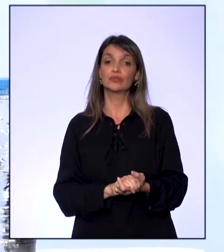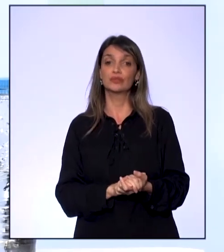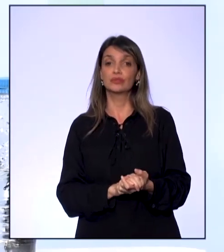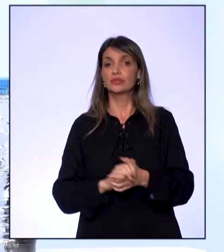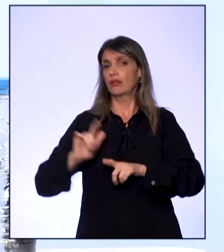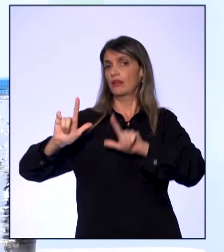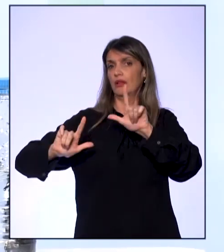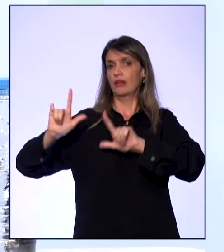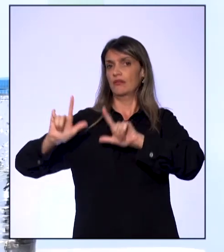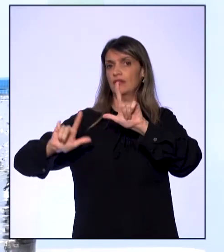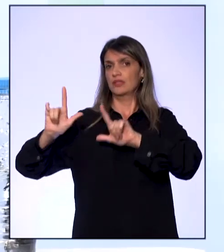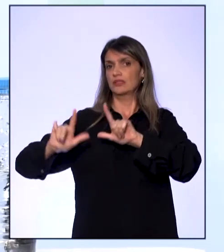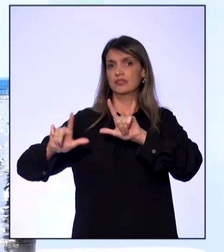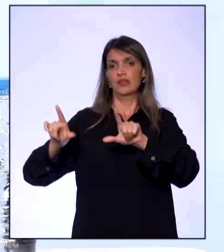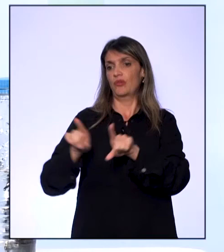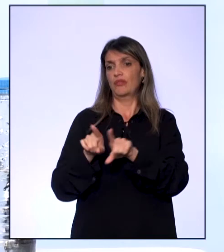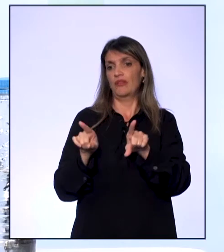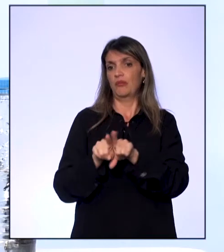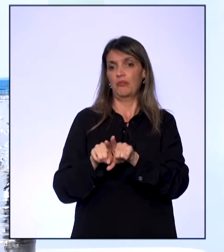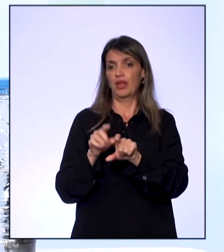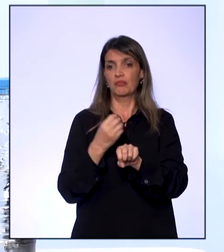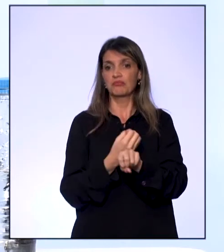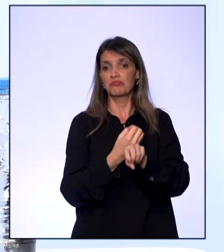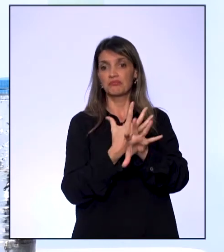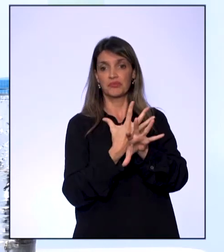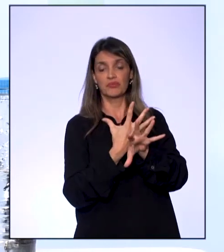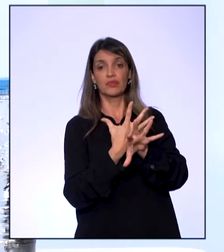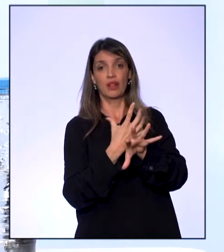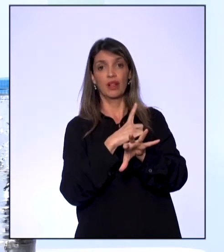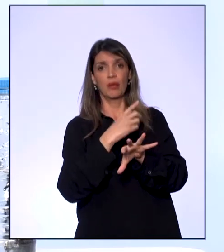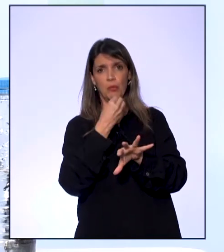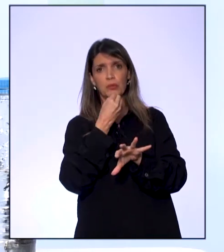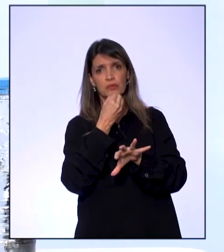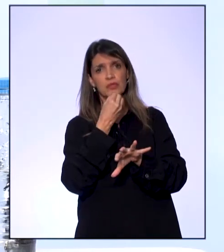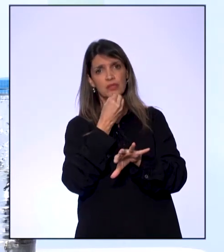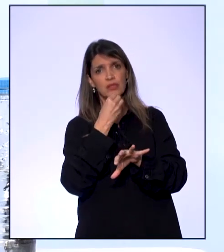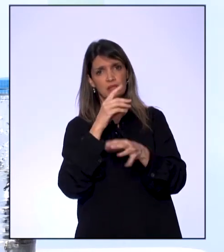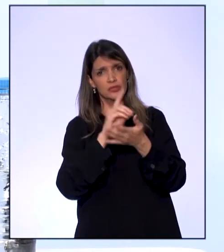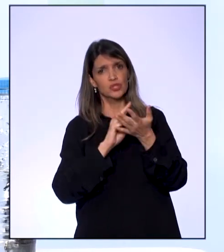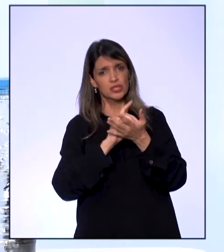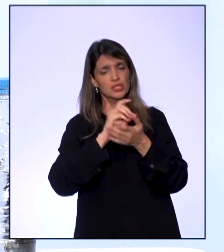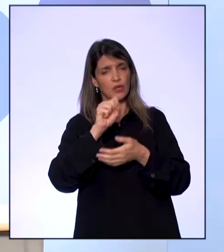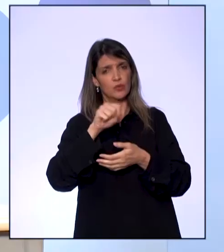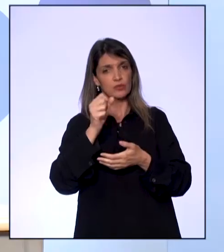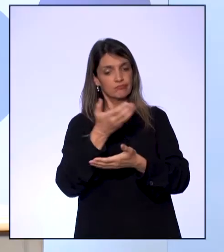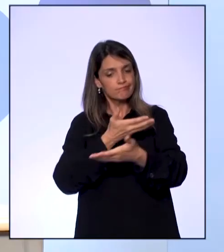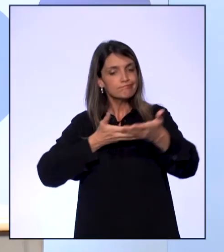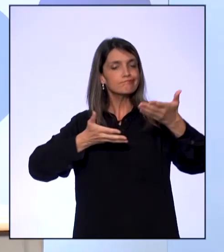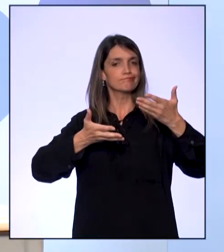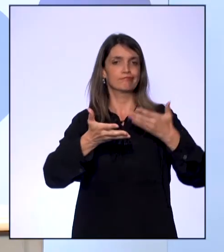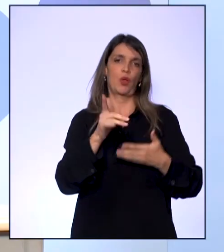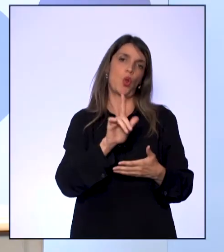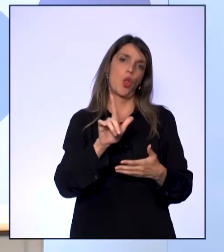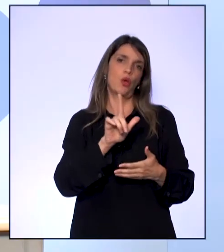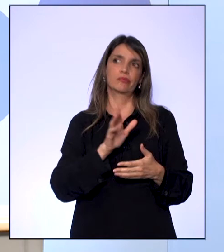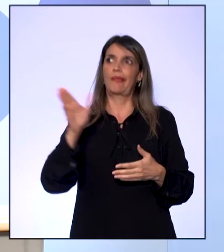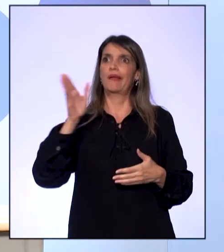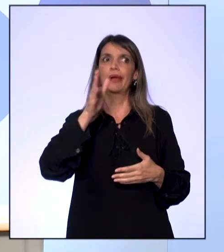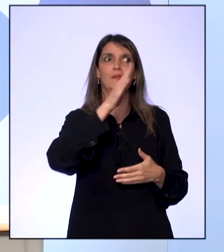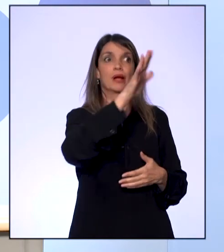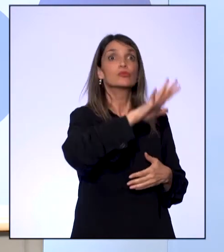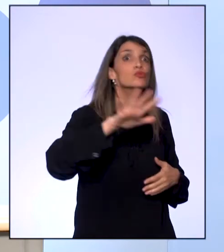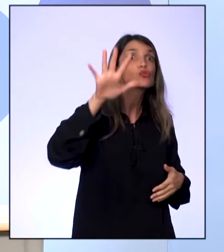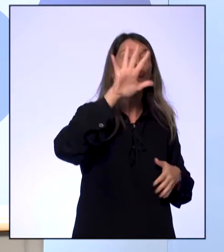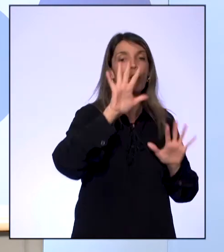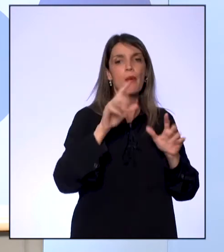que transmitem o mesmo conteúdo. Então, a gente tem uma certa oportunidade digital, sim. É claro que essa interação ela não vai em todos os lugares, mas boa parte